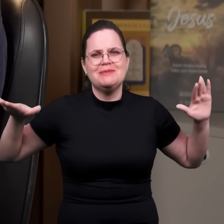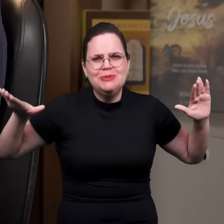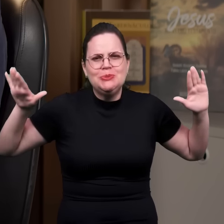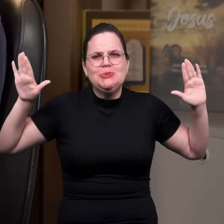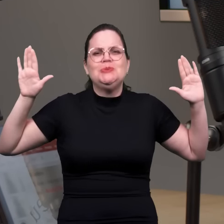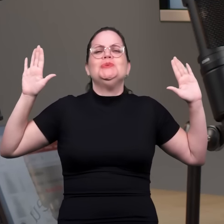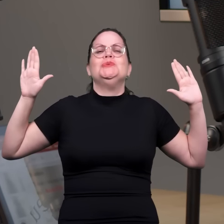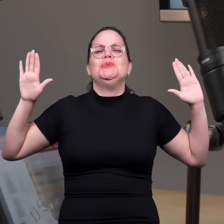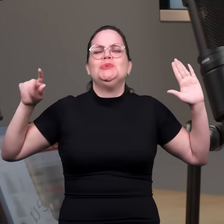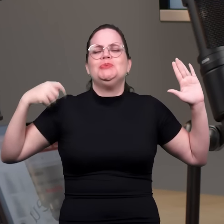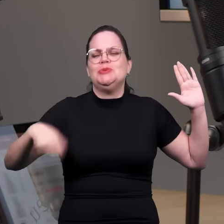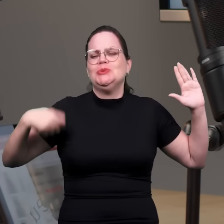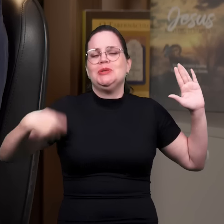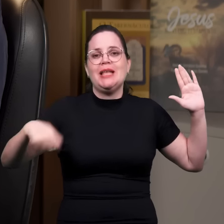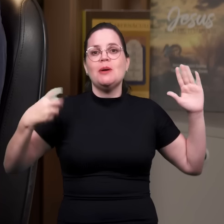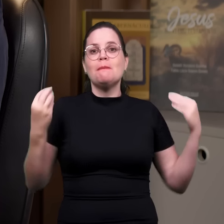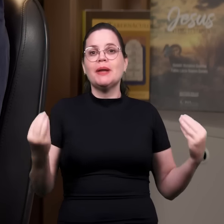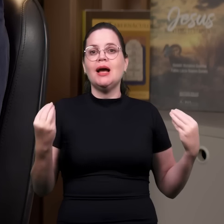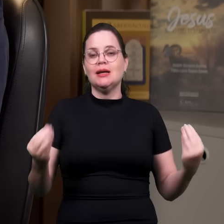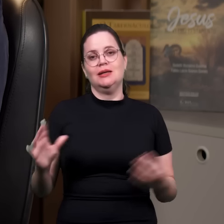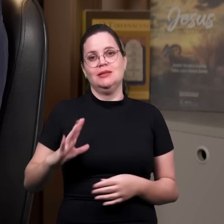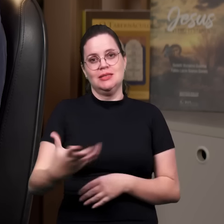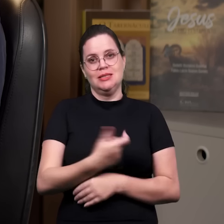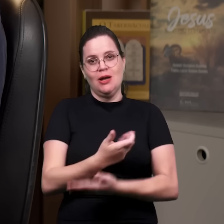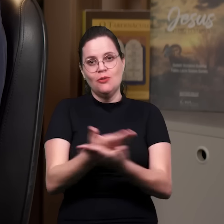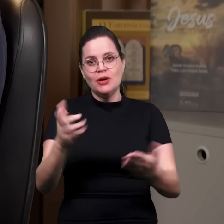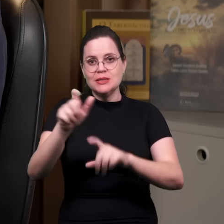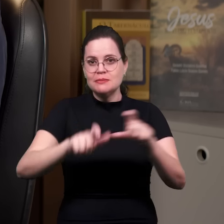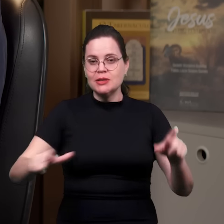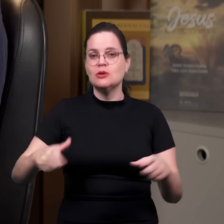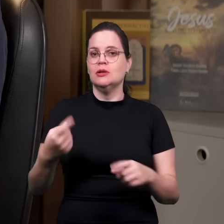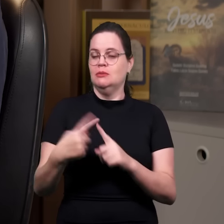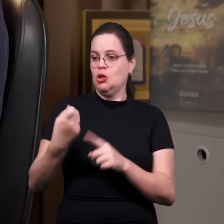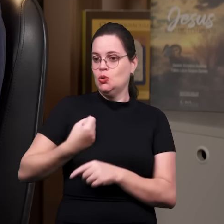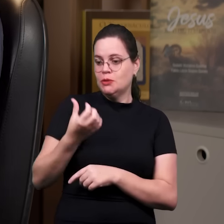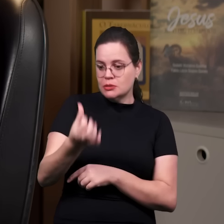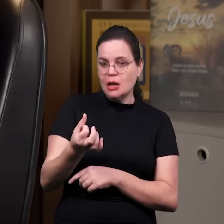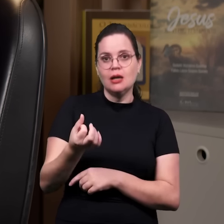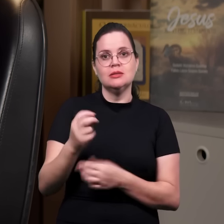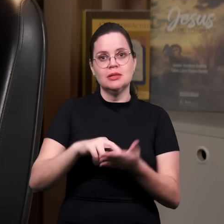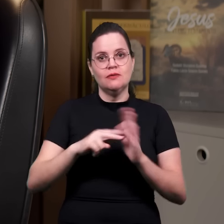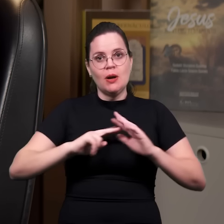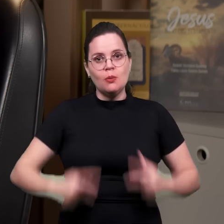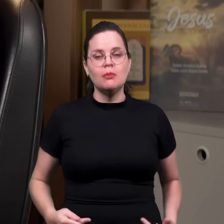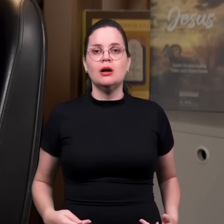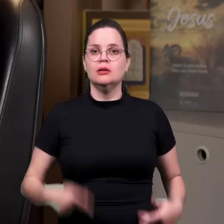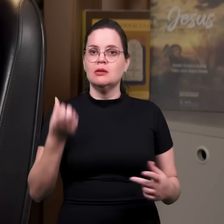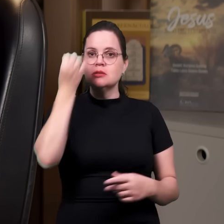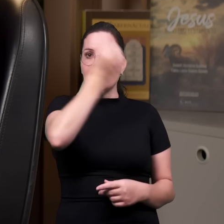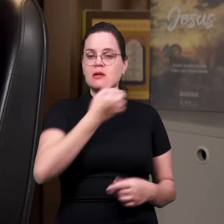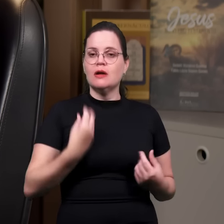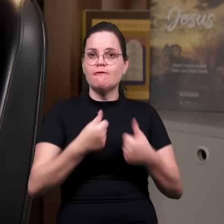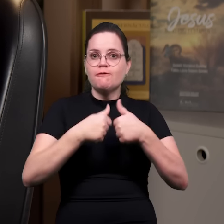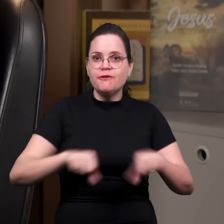para salvar o homem. Glória a Deus. Foi para salvação. Então esse tempo que ele passou ali foi como um cordeiro sem